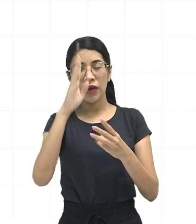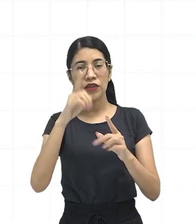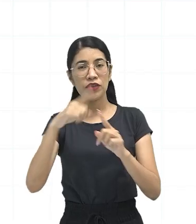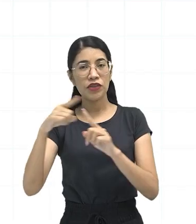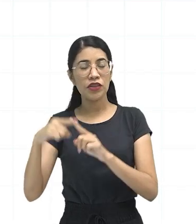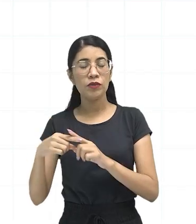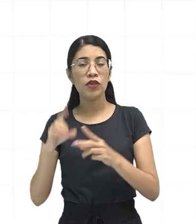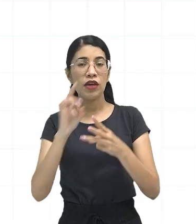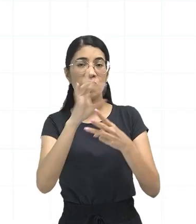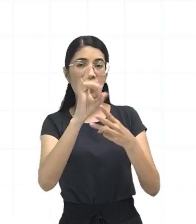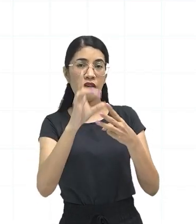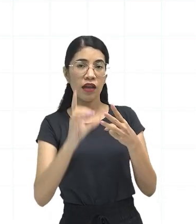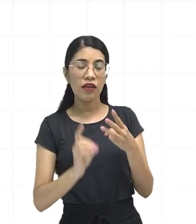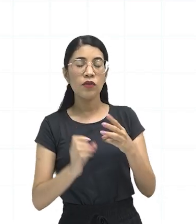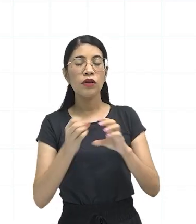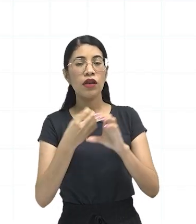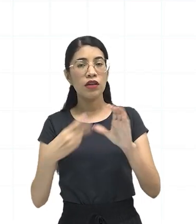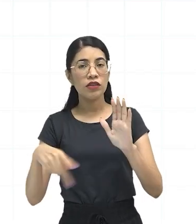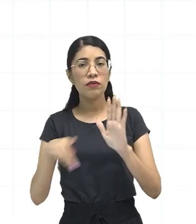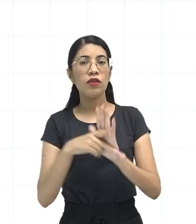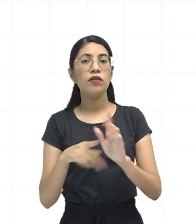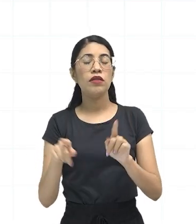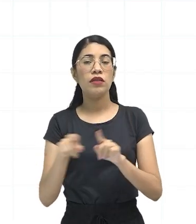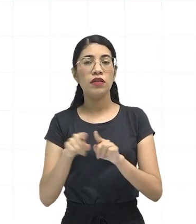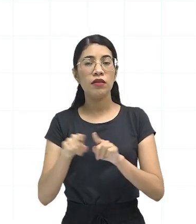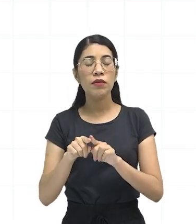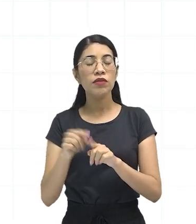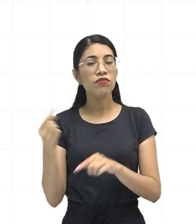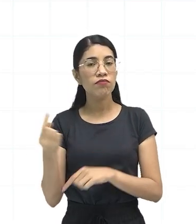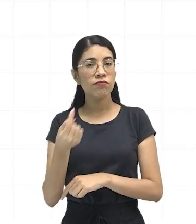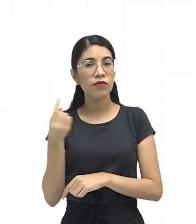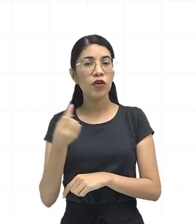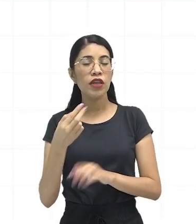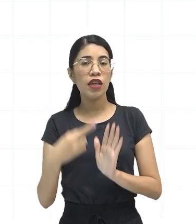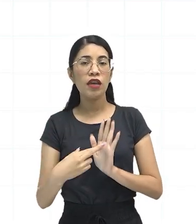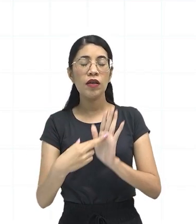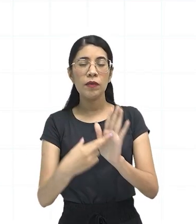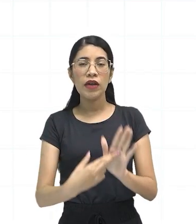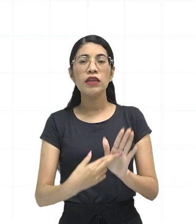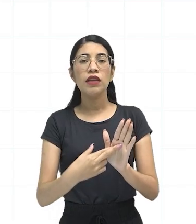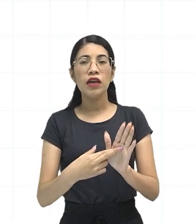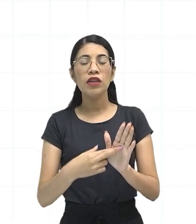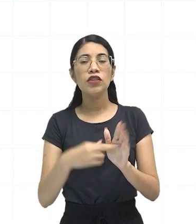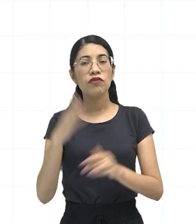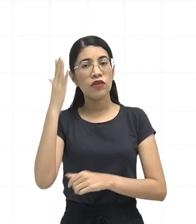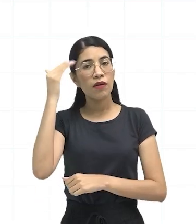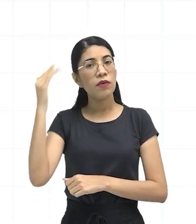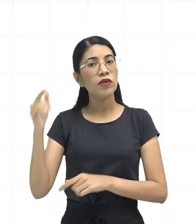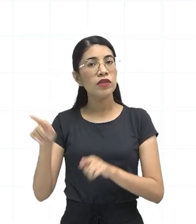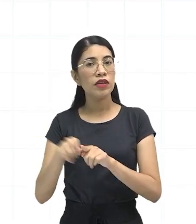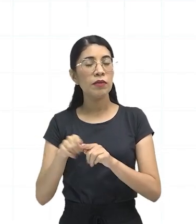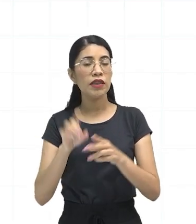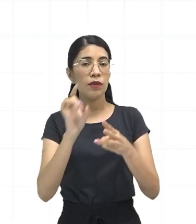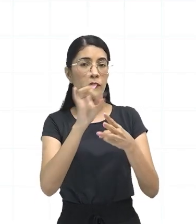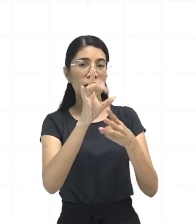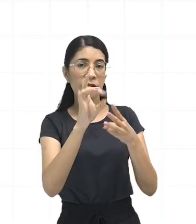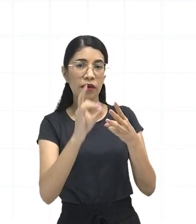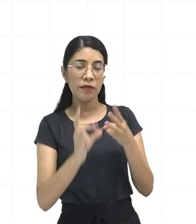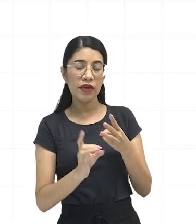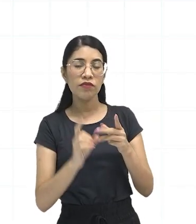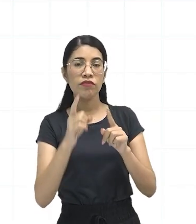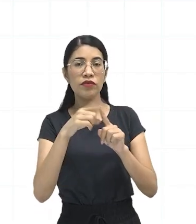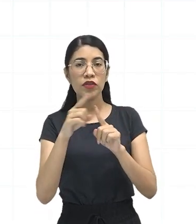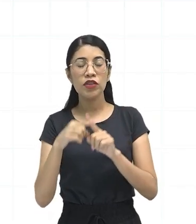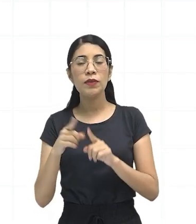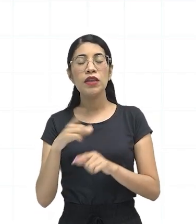estilos, cada um com suas características únicas e representantes notáveis, ou seja, cada uma dessas